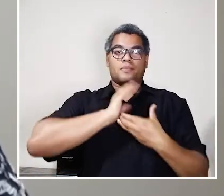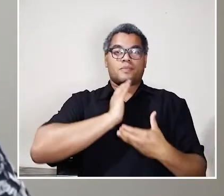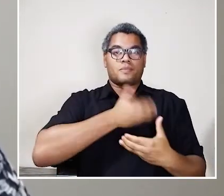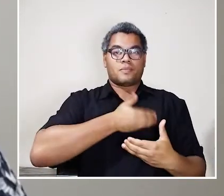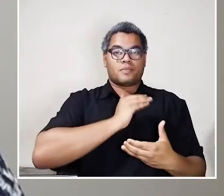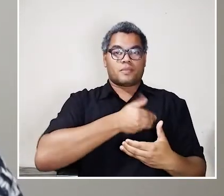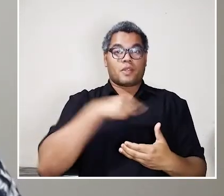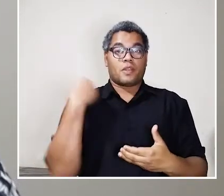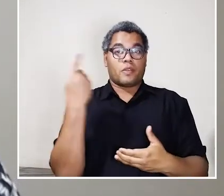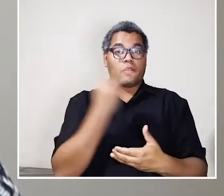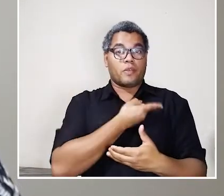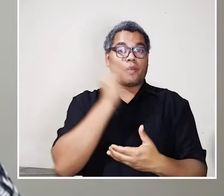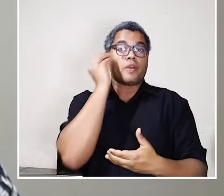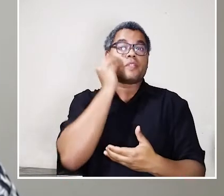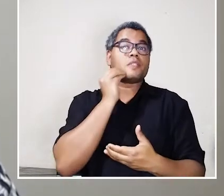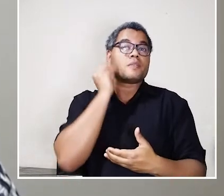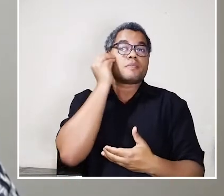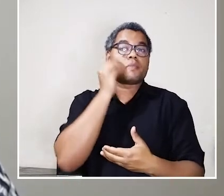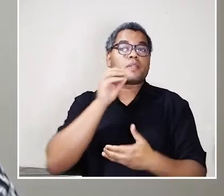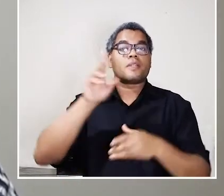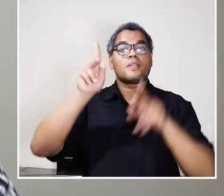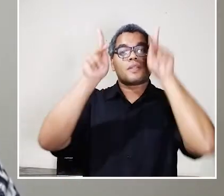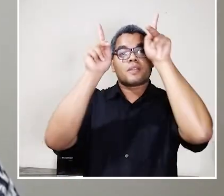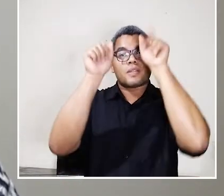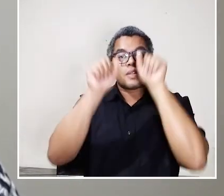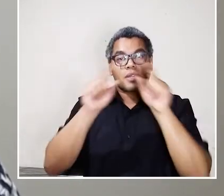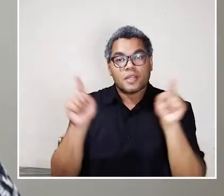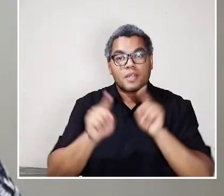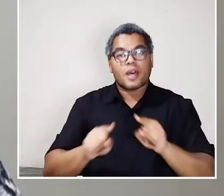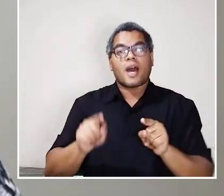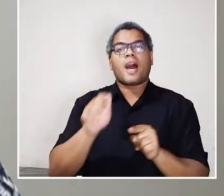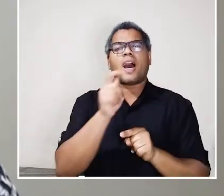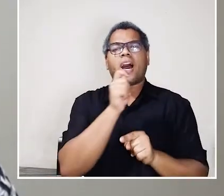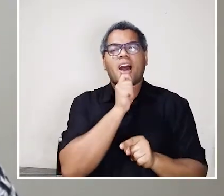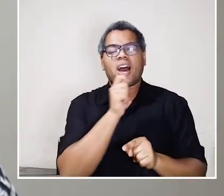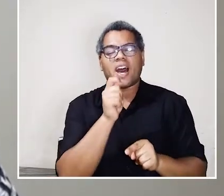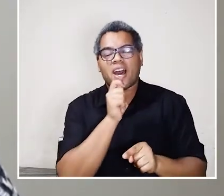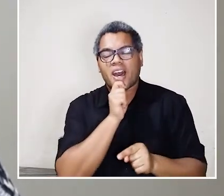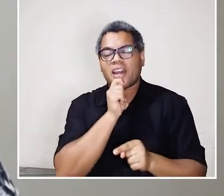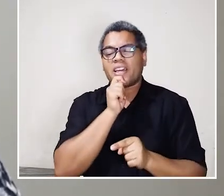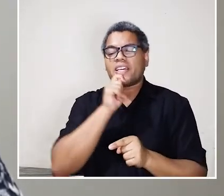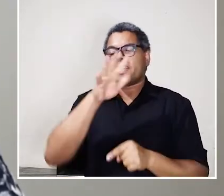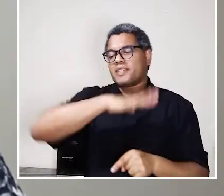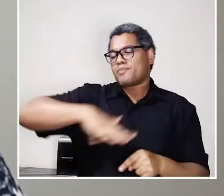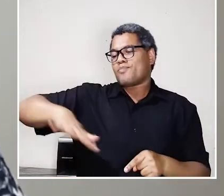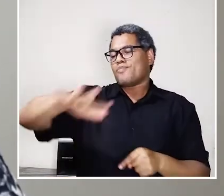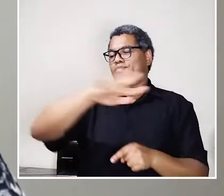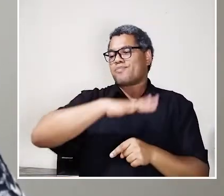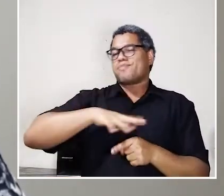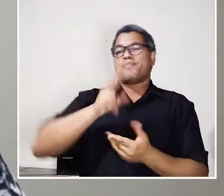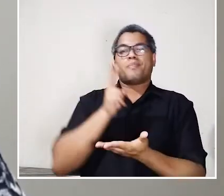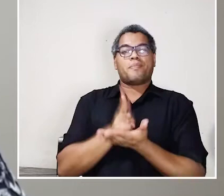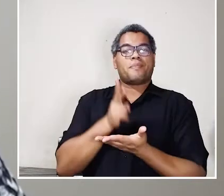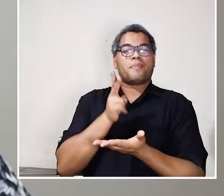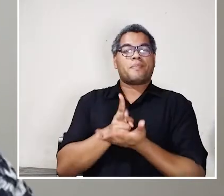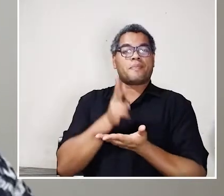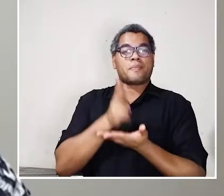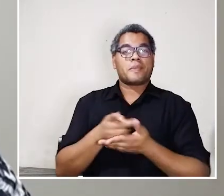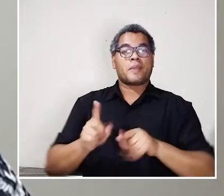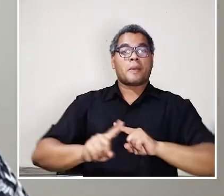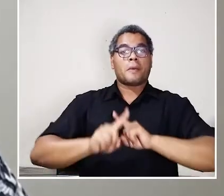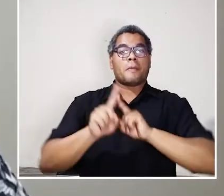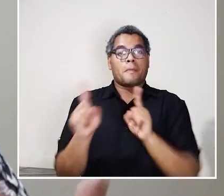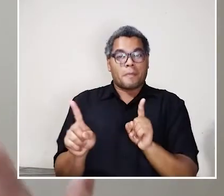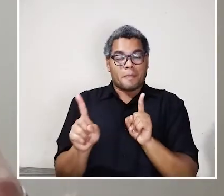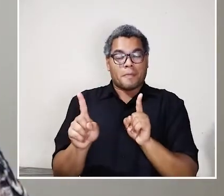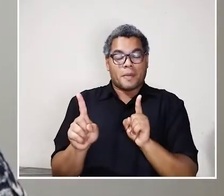nós. Nós experimentamos a sua paz, mesmo que a situação permaneça a mesma. Mas